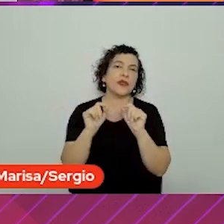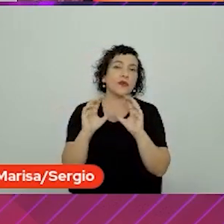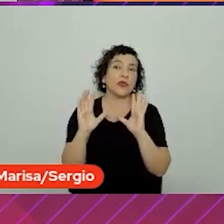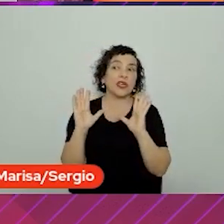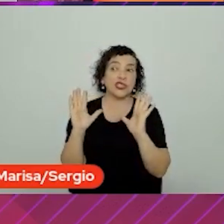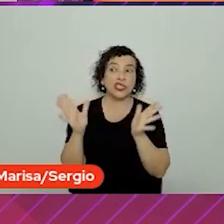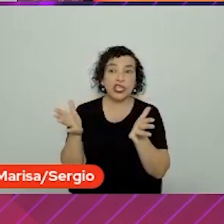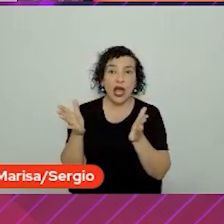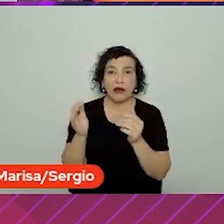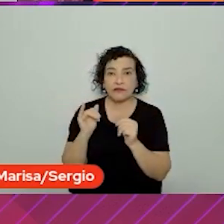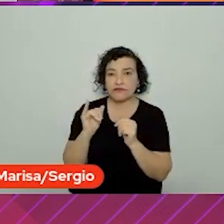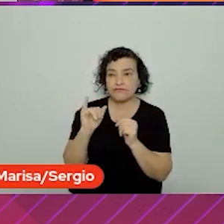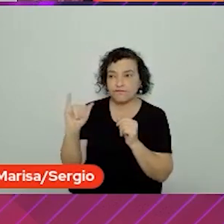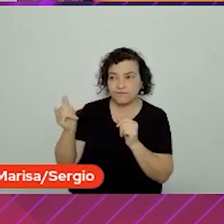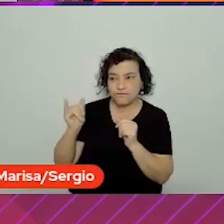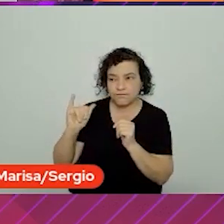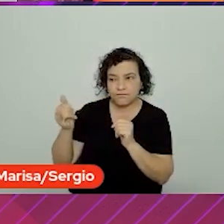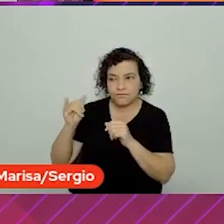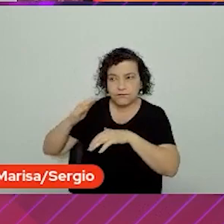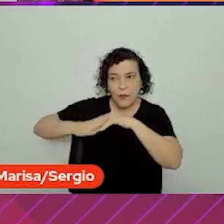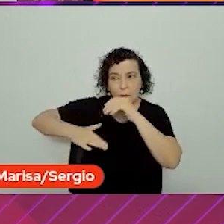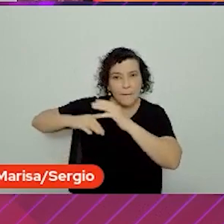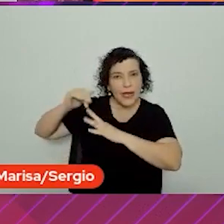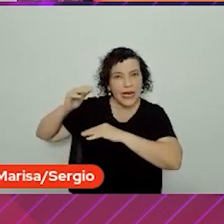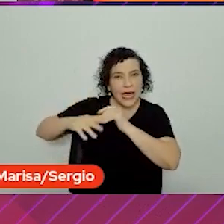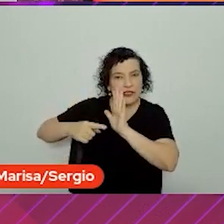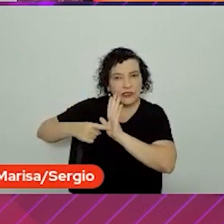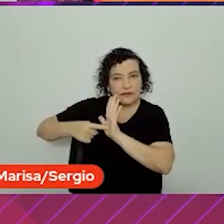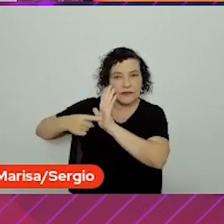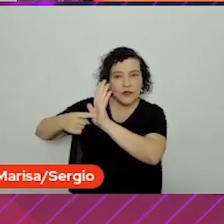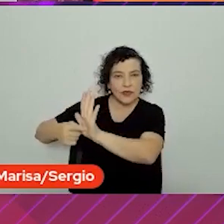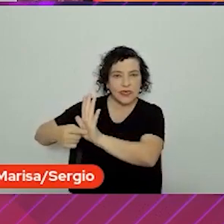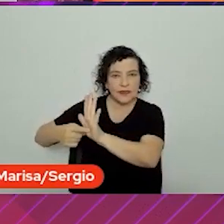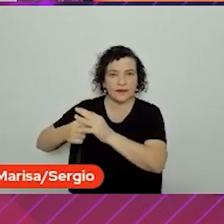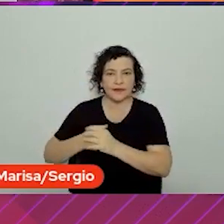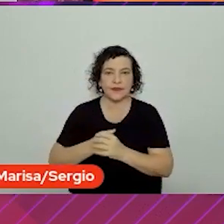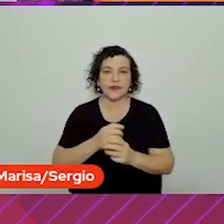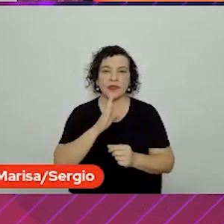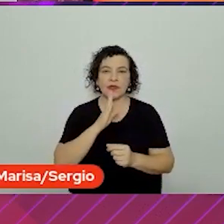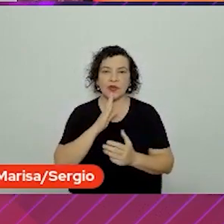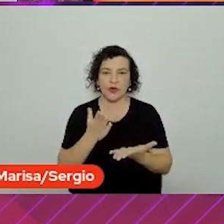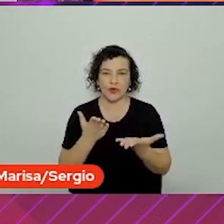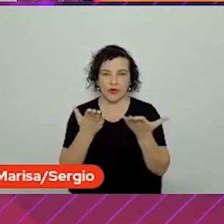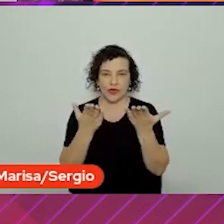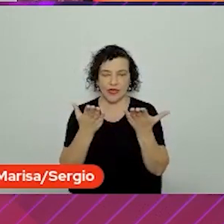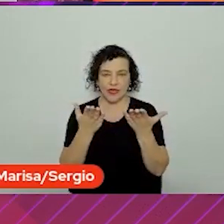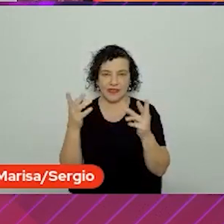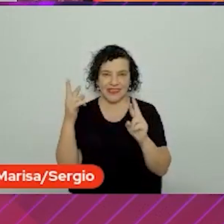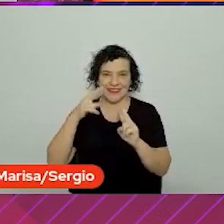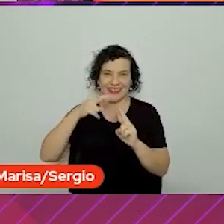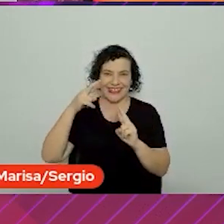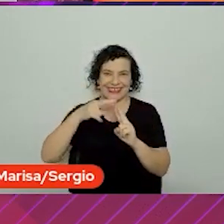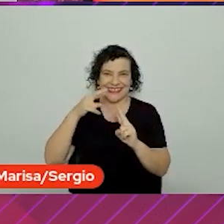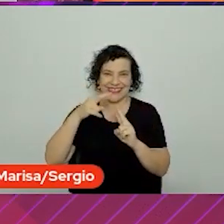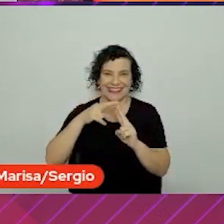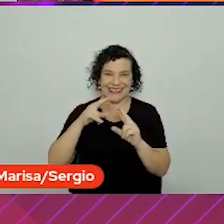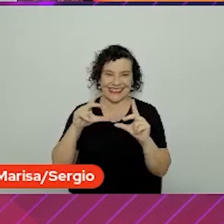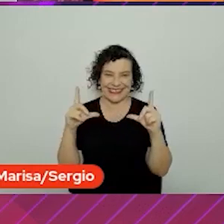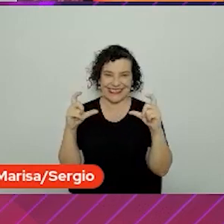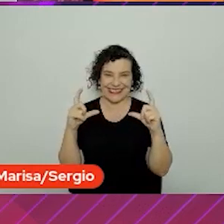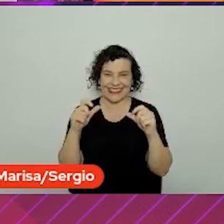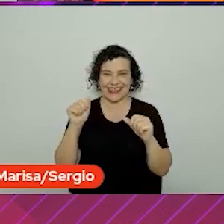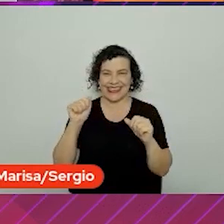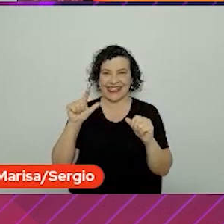querendo levar uma prática. Alguém conhece essa referência, né? Do